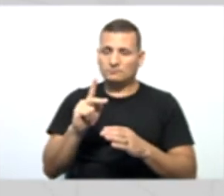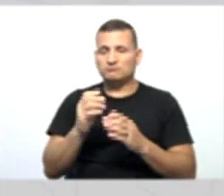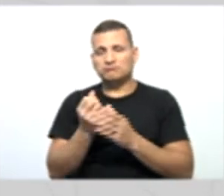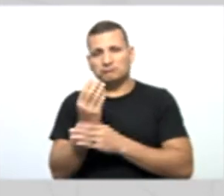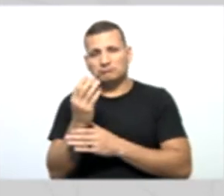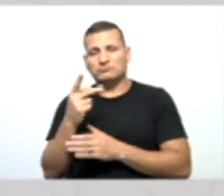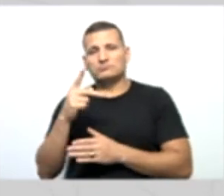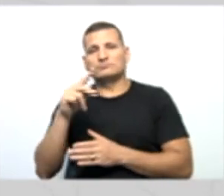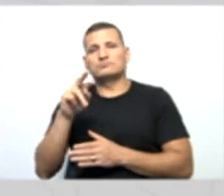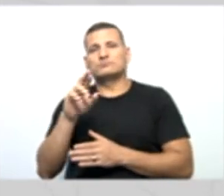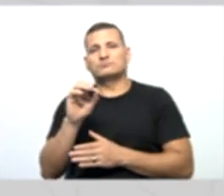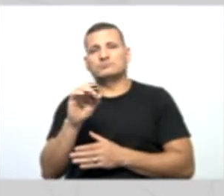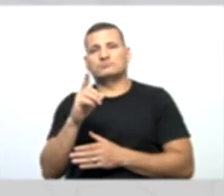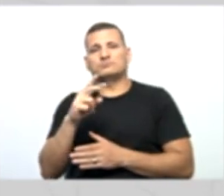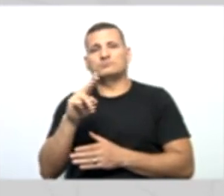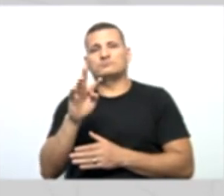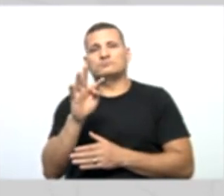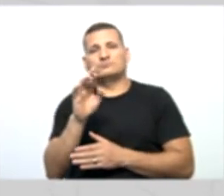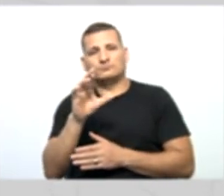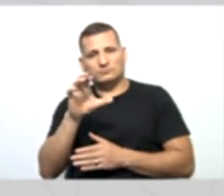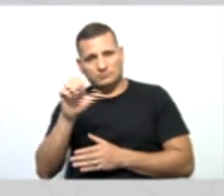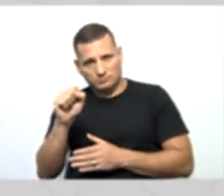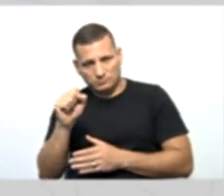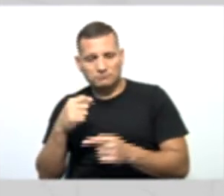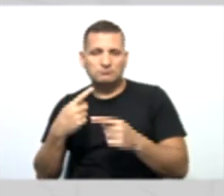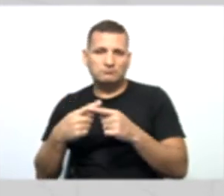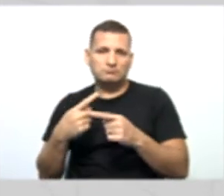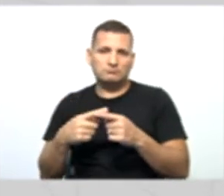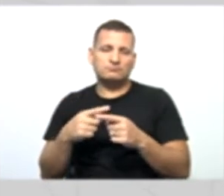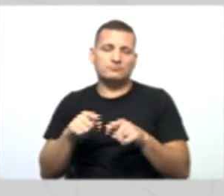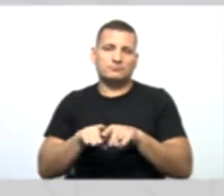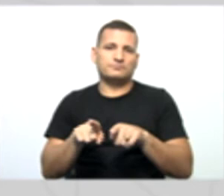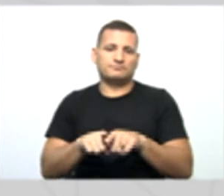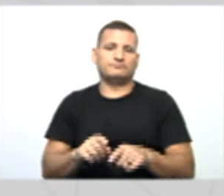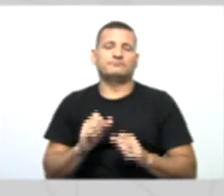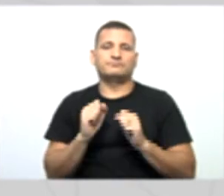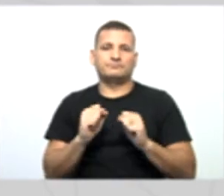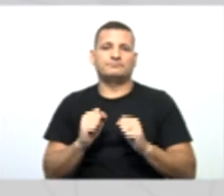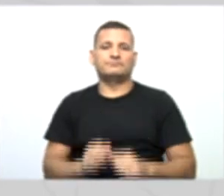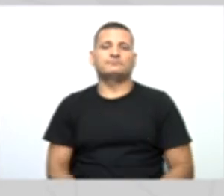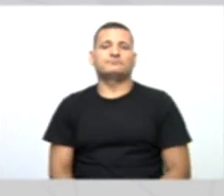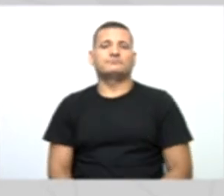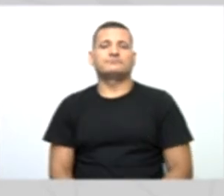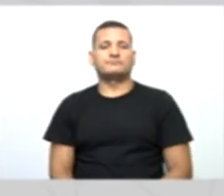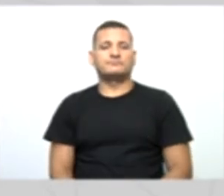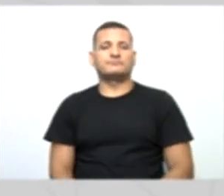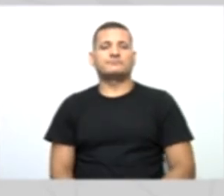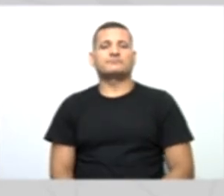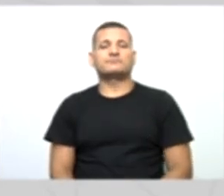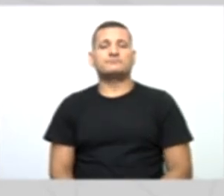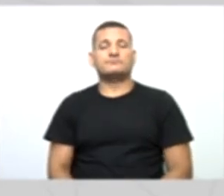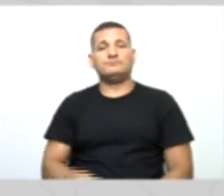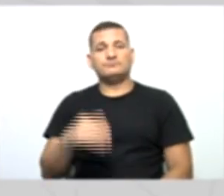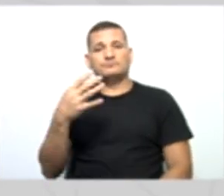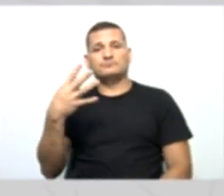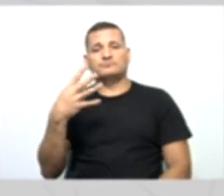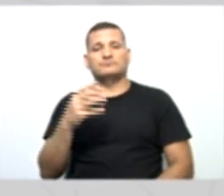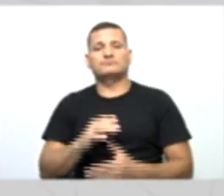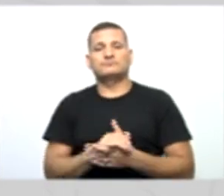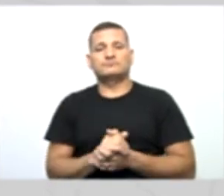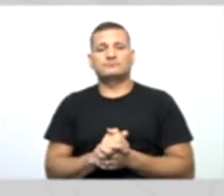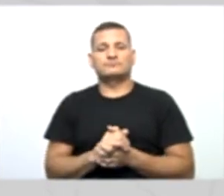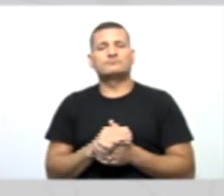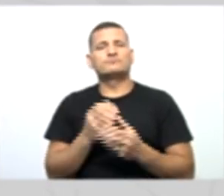está valendo, porque aí produtores também é uma denominação correta. Na questão 4, qual a forma de